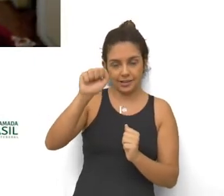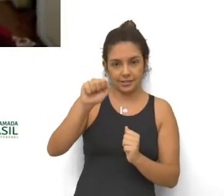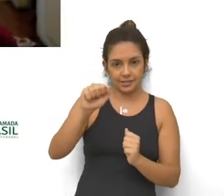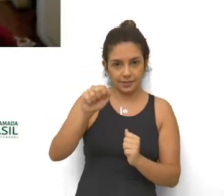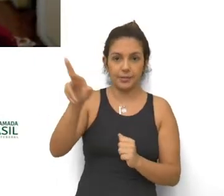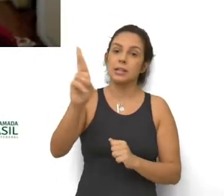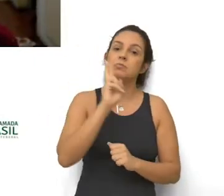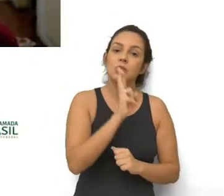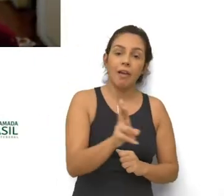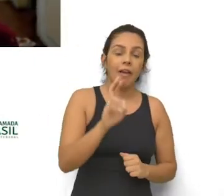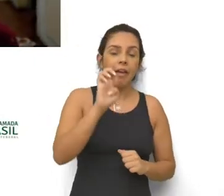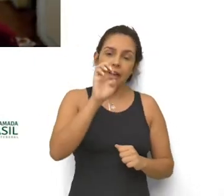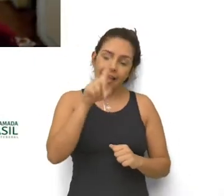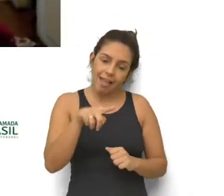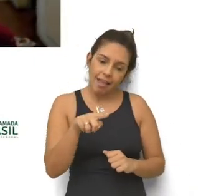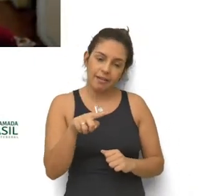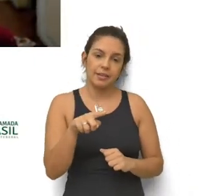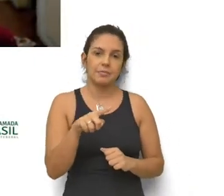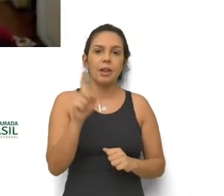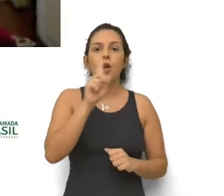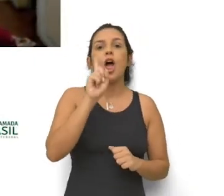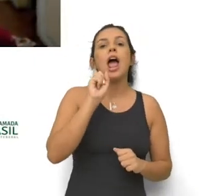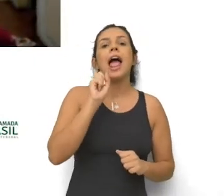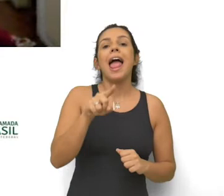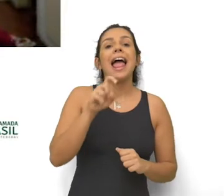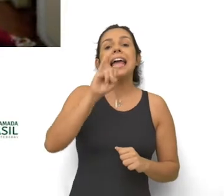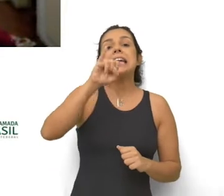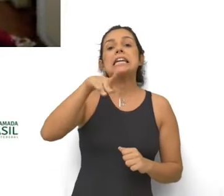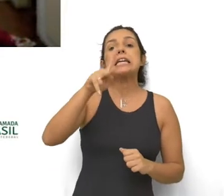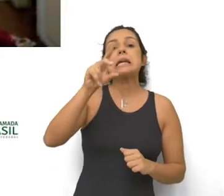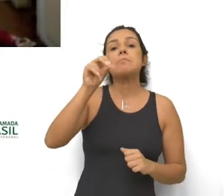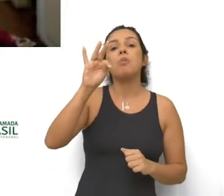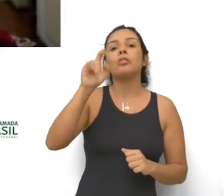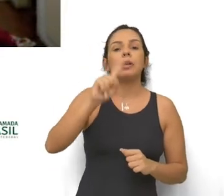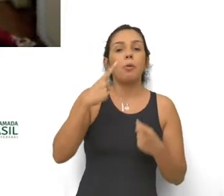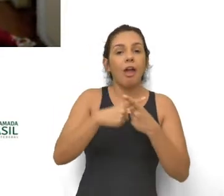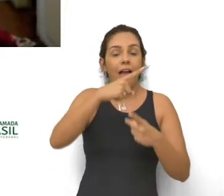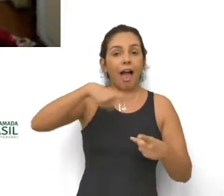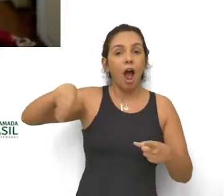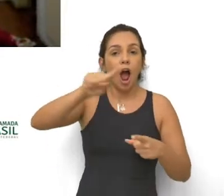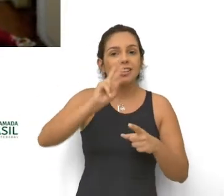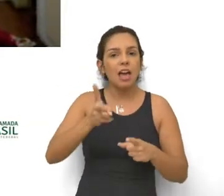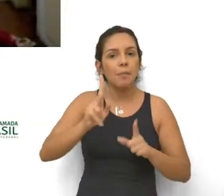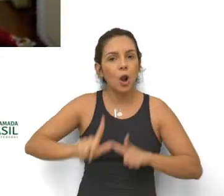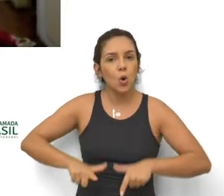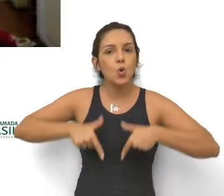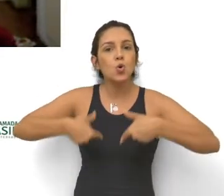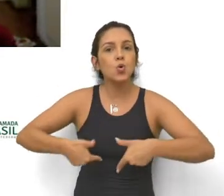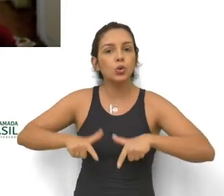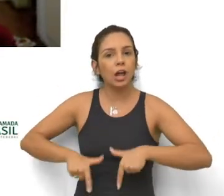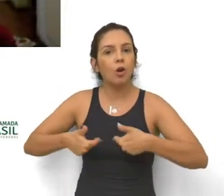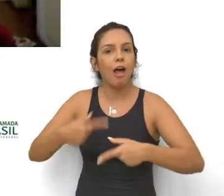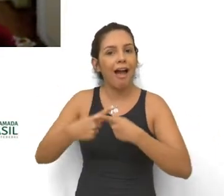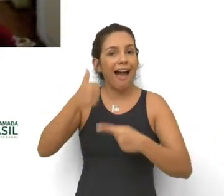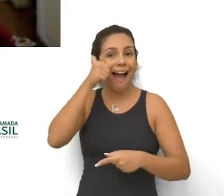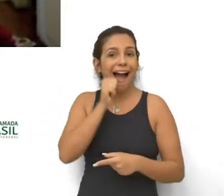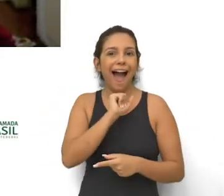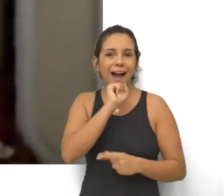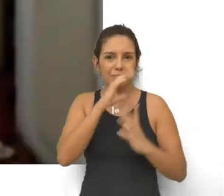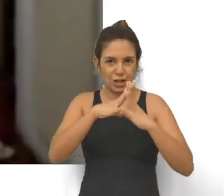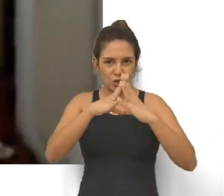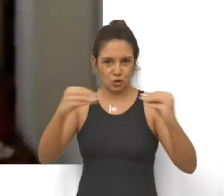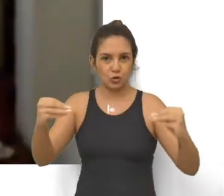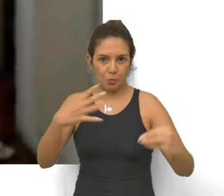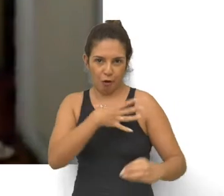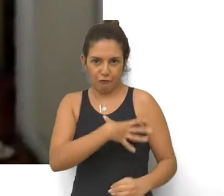Mas não é uma impotência, porque essas pessoas nunca deixaram de lutar. Isso é que é interessante. As mães dos desaparecidos